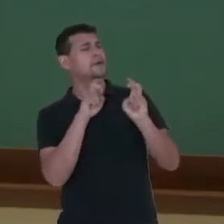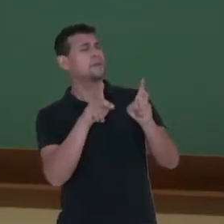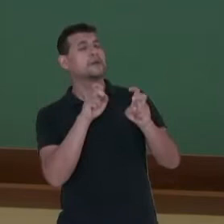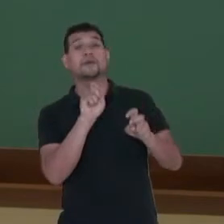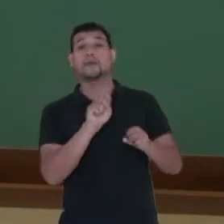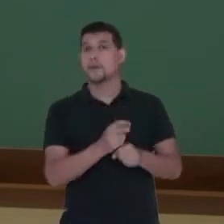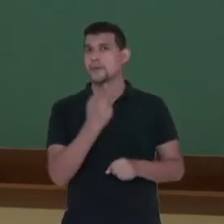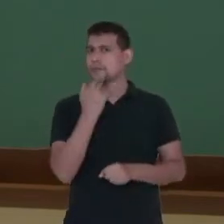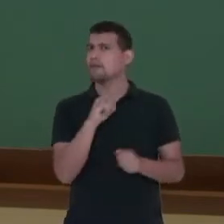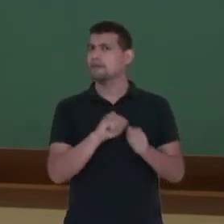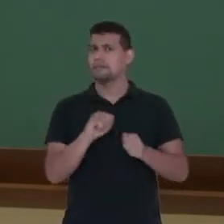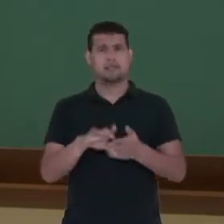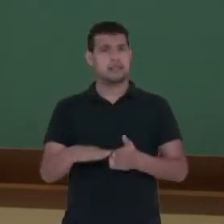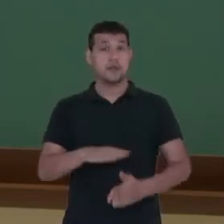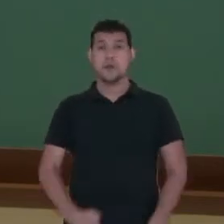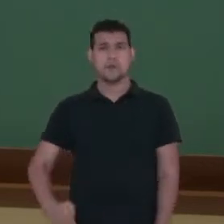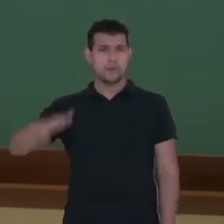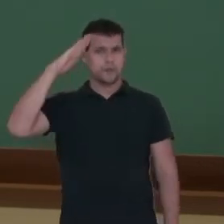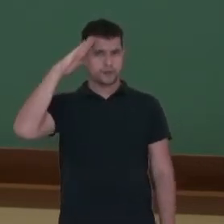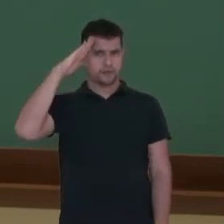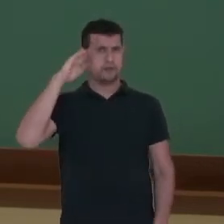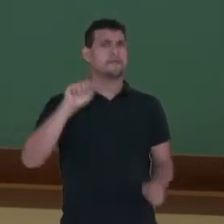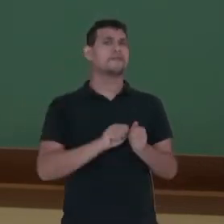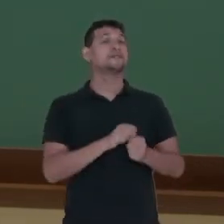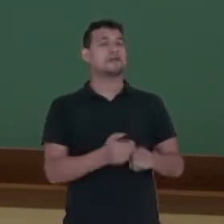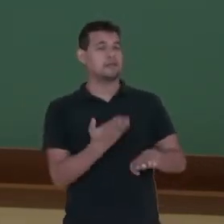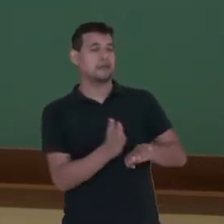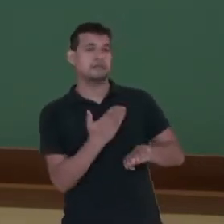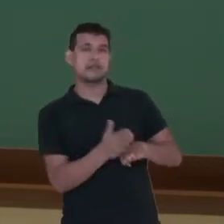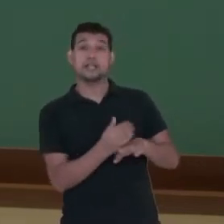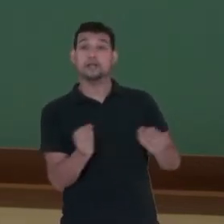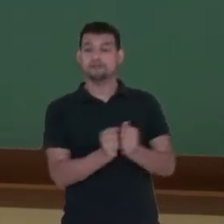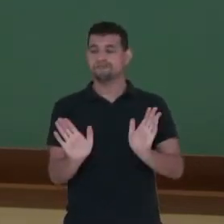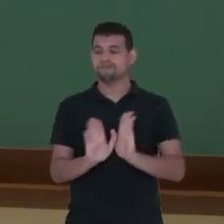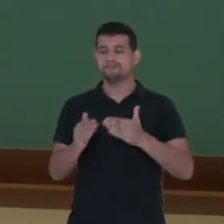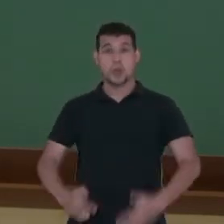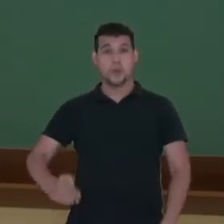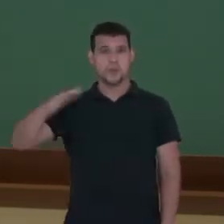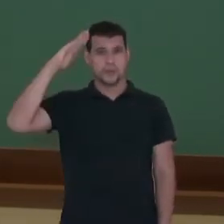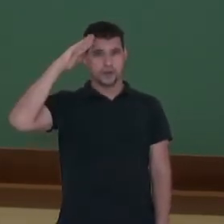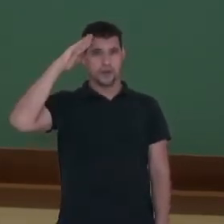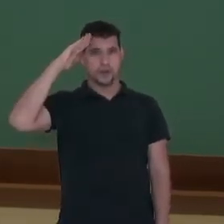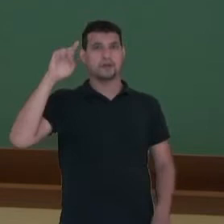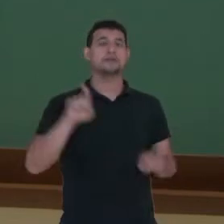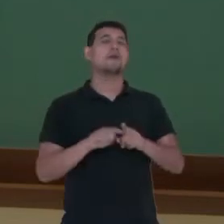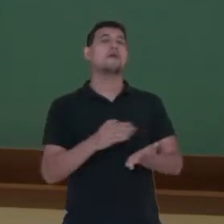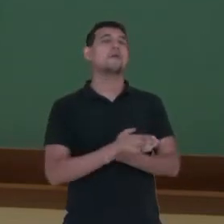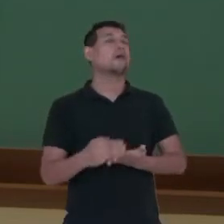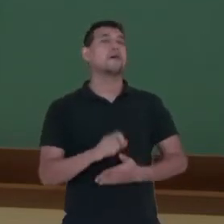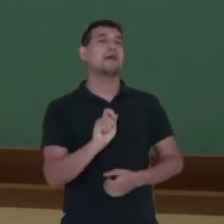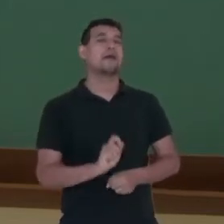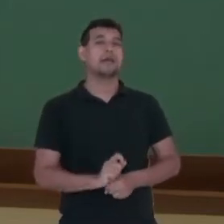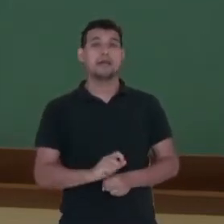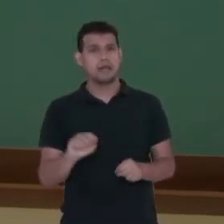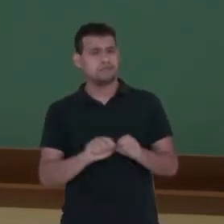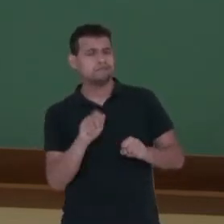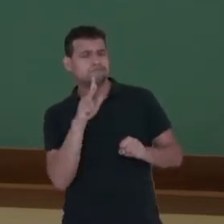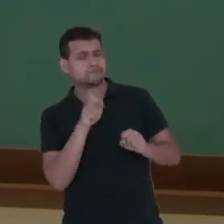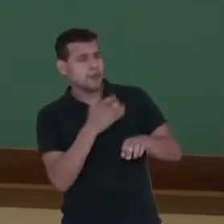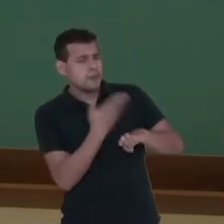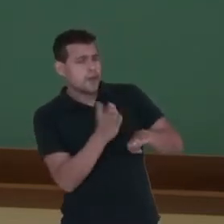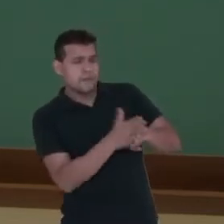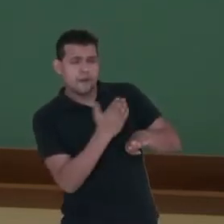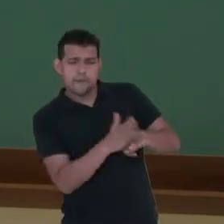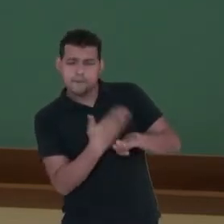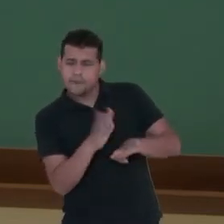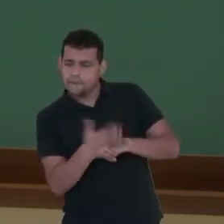e ele fazia esses treinamentos com os militares, e ele começou ali a